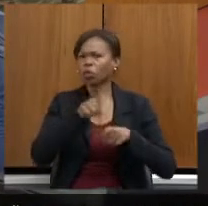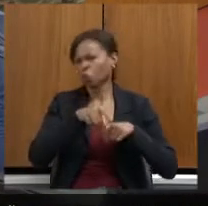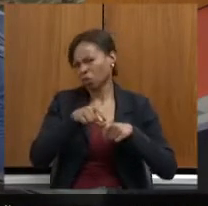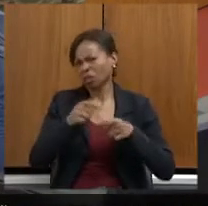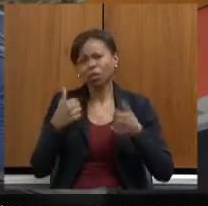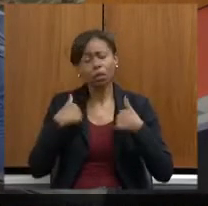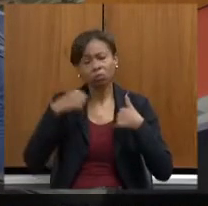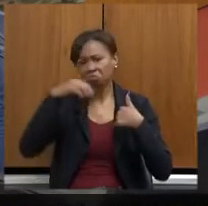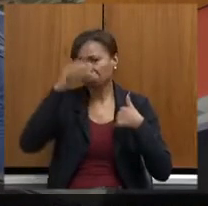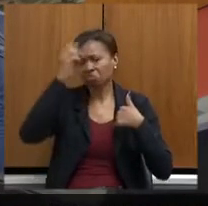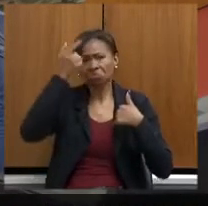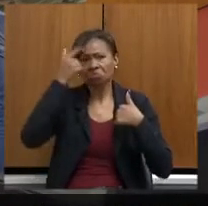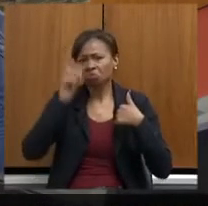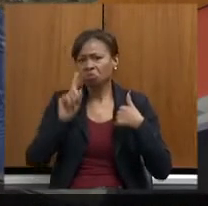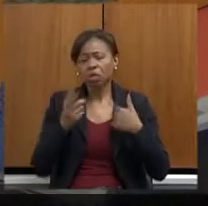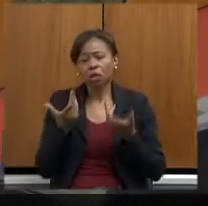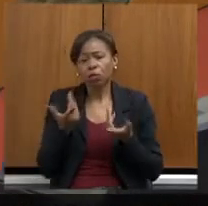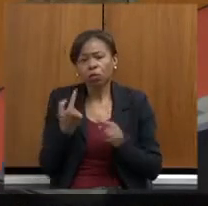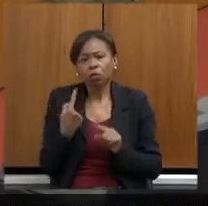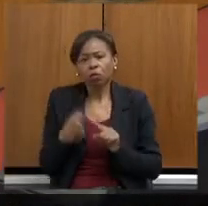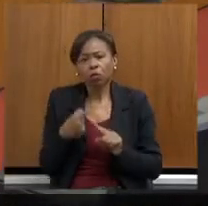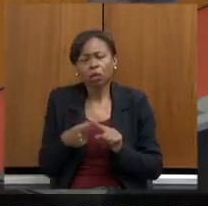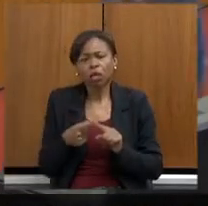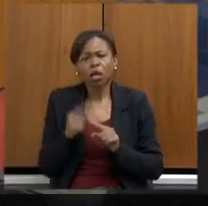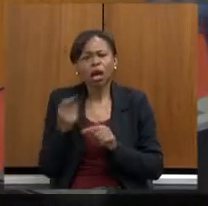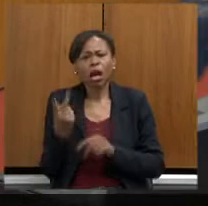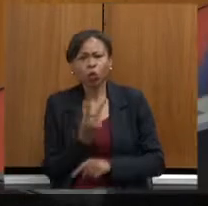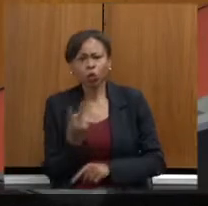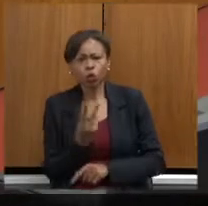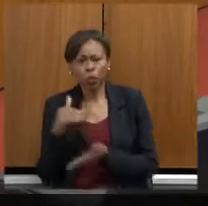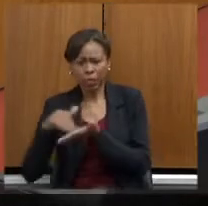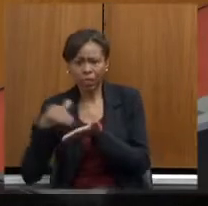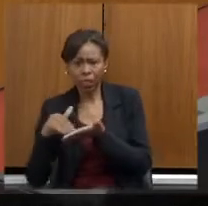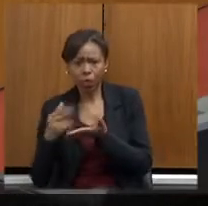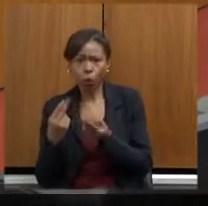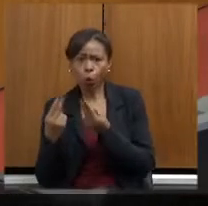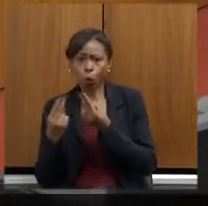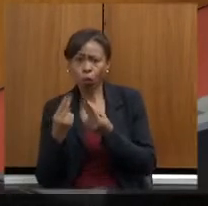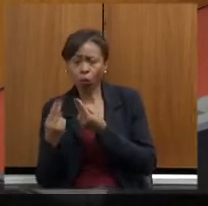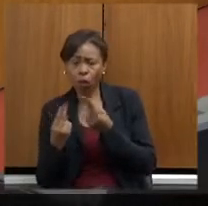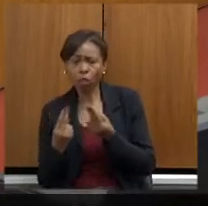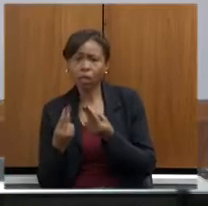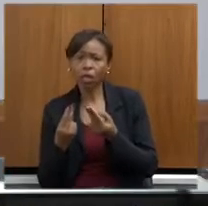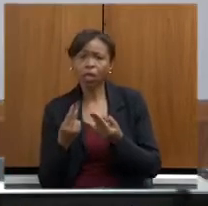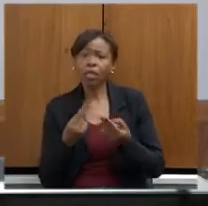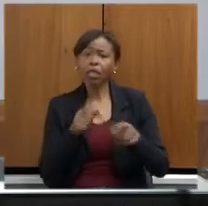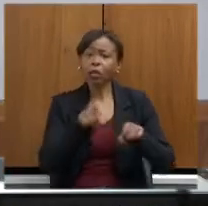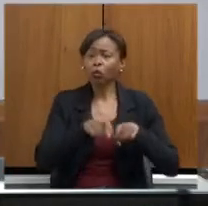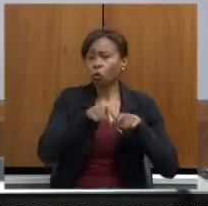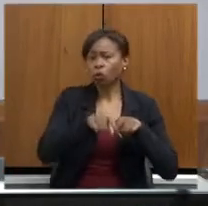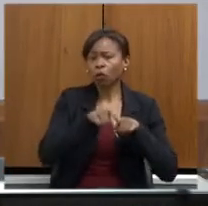entendo ainda porque a Albânia Rural ficar fosse